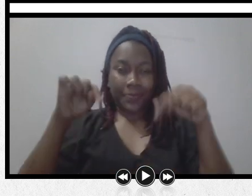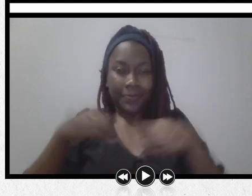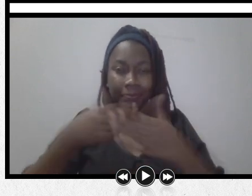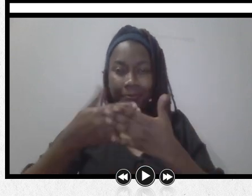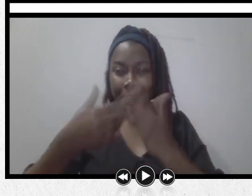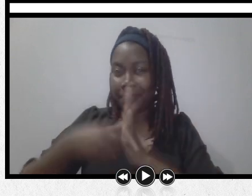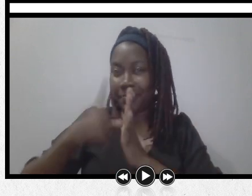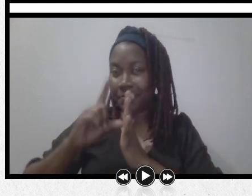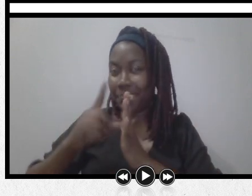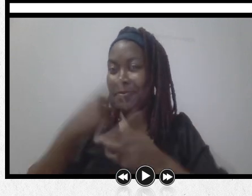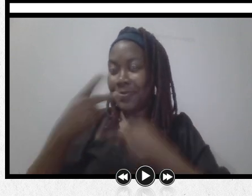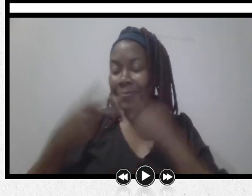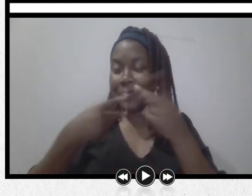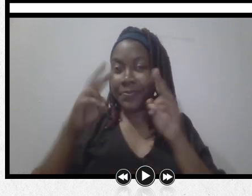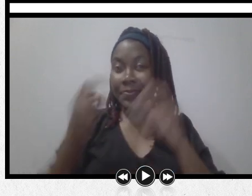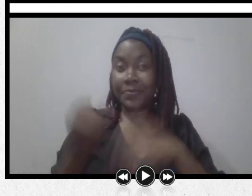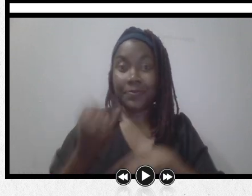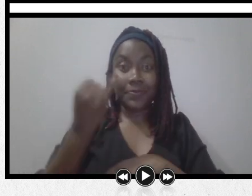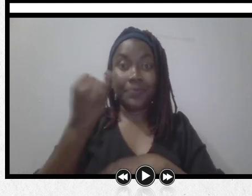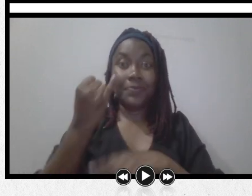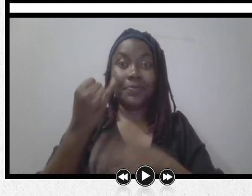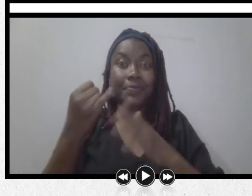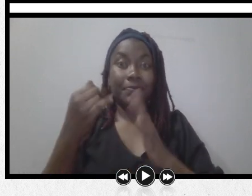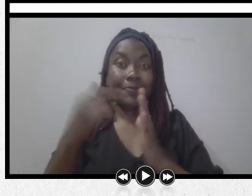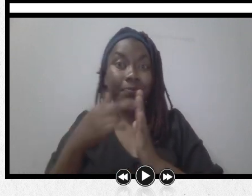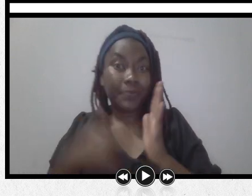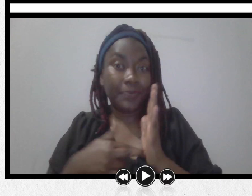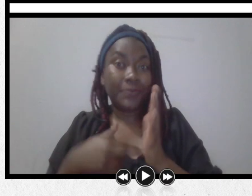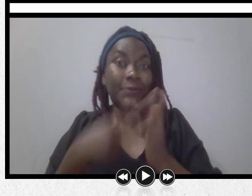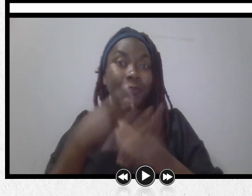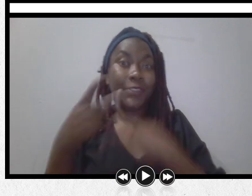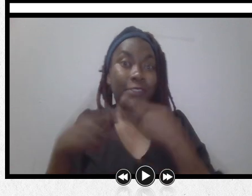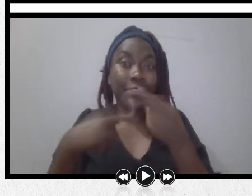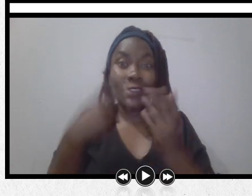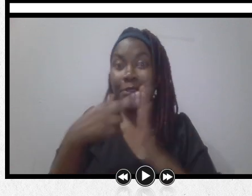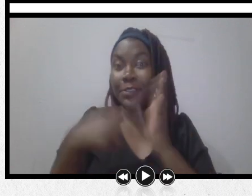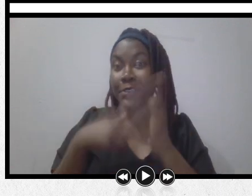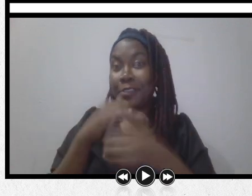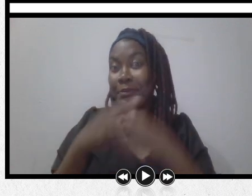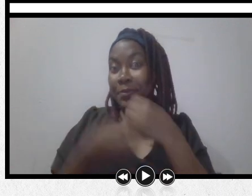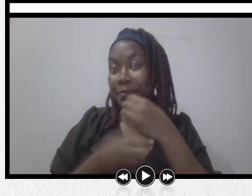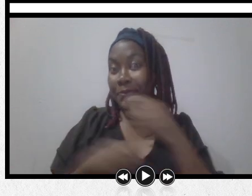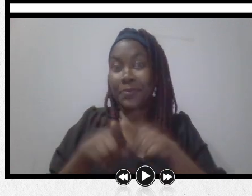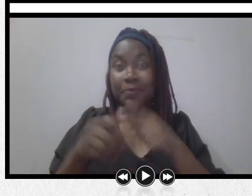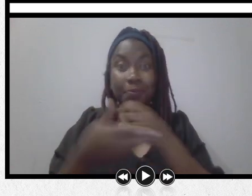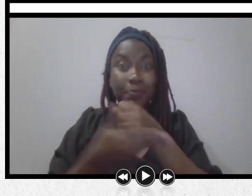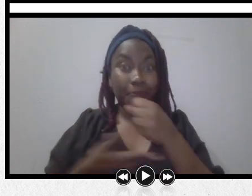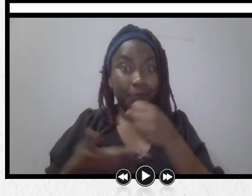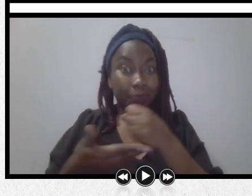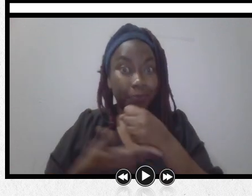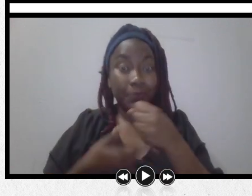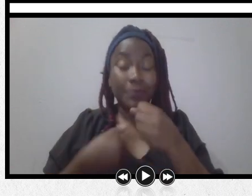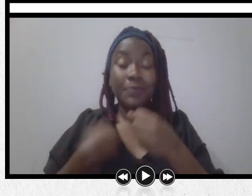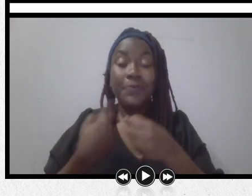aulas anteriores, falamos sobre a importância da regulação, falamos sobre a regulação do saneamento básico e os seus fundamentos, e